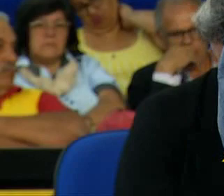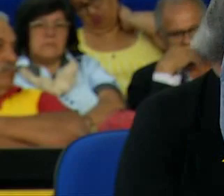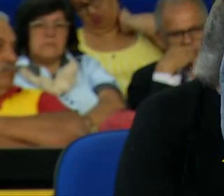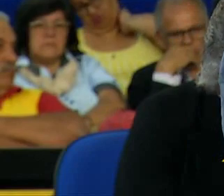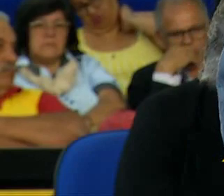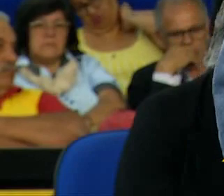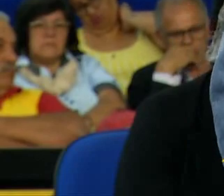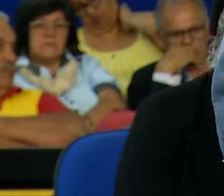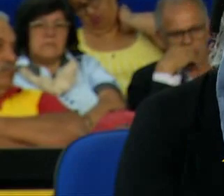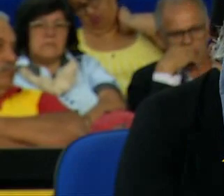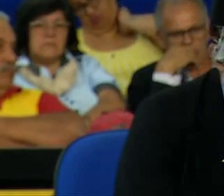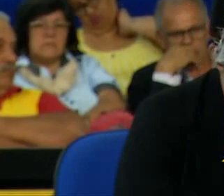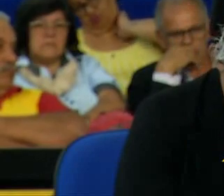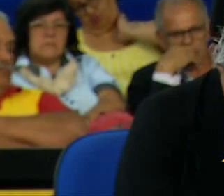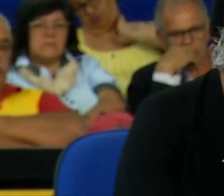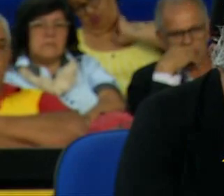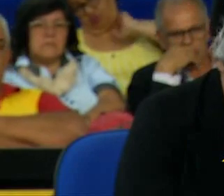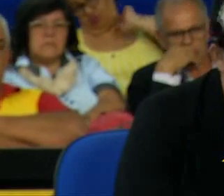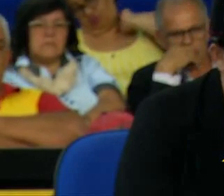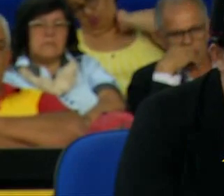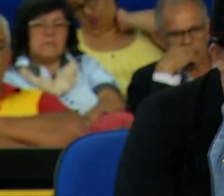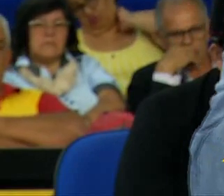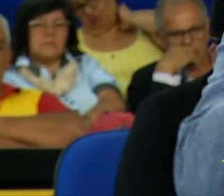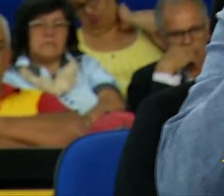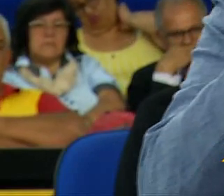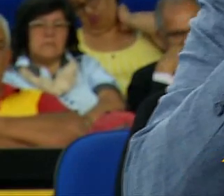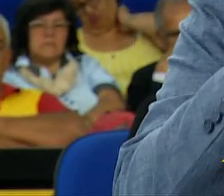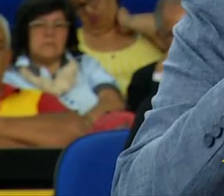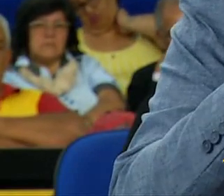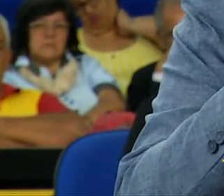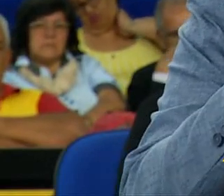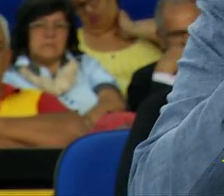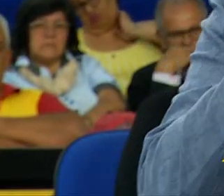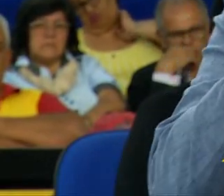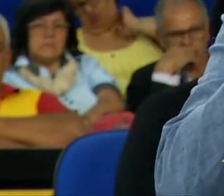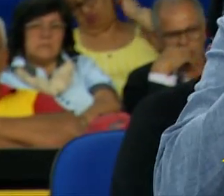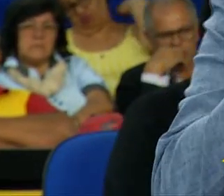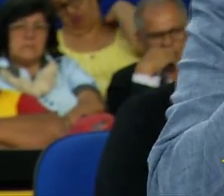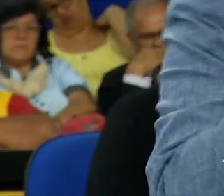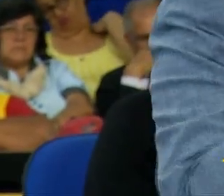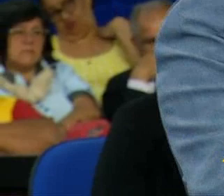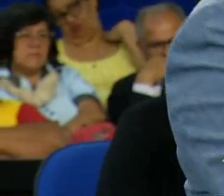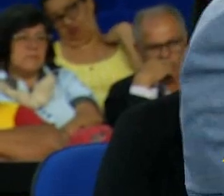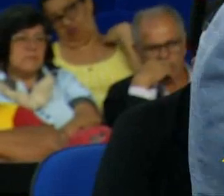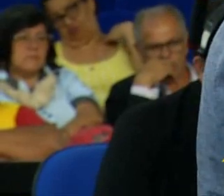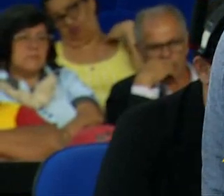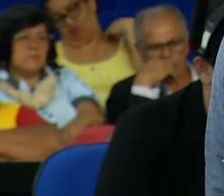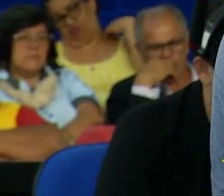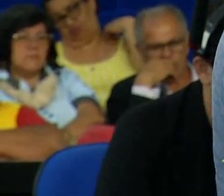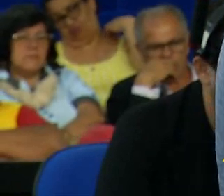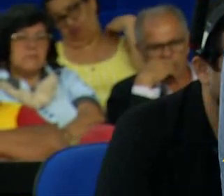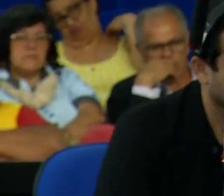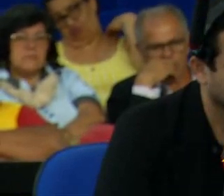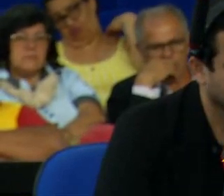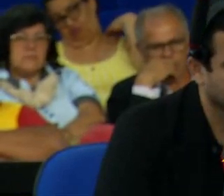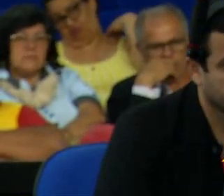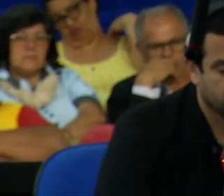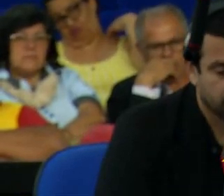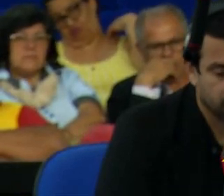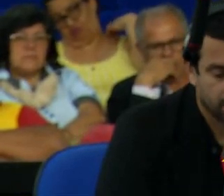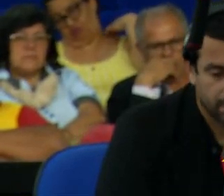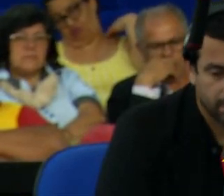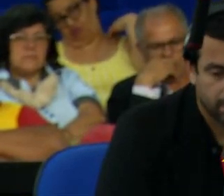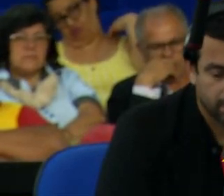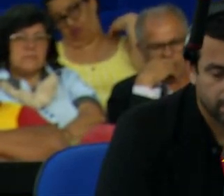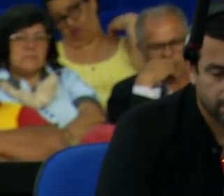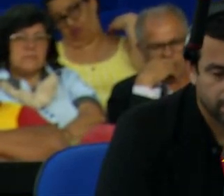500 mil que seria para festejos como o carnaval e destinando para a saúde, que é prioridade. Eu acho que se a gente está vivendo um caos na saúde, a gente não pode jogar dinheiro